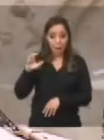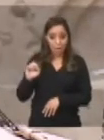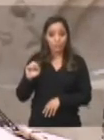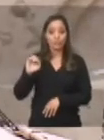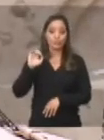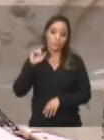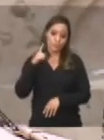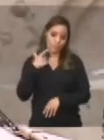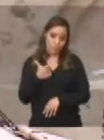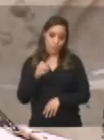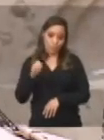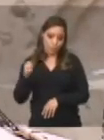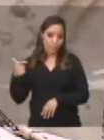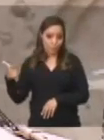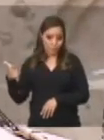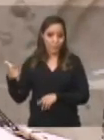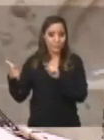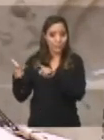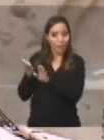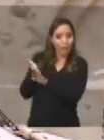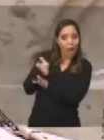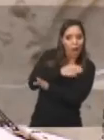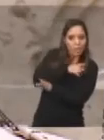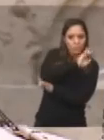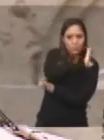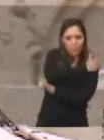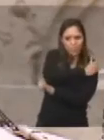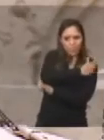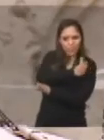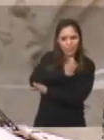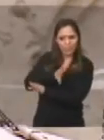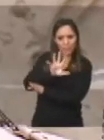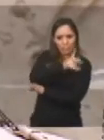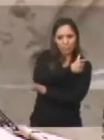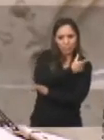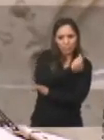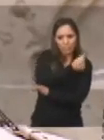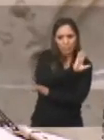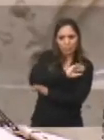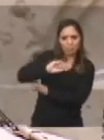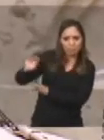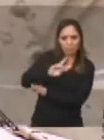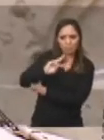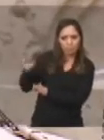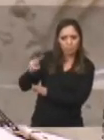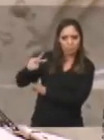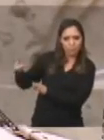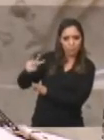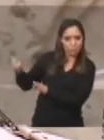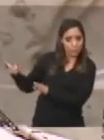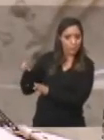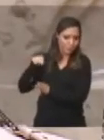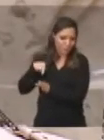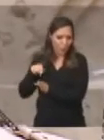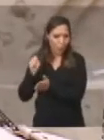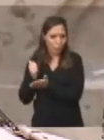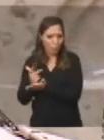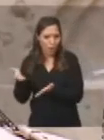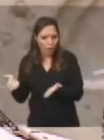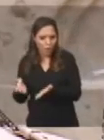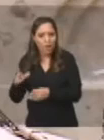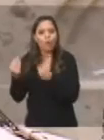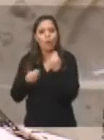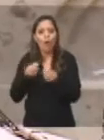apurados. Se não bastasse alegar que recebia aluguéis de um imóvel que ainda não havia comprado, não há nos autos nenhuma contratação